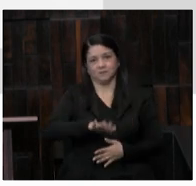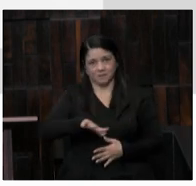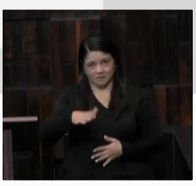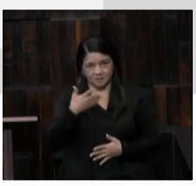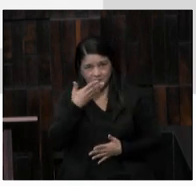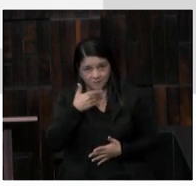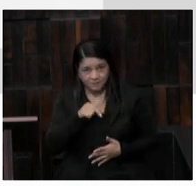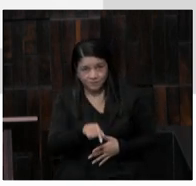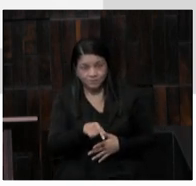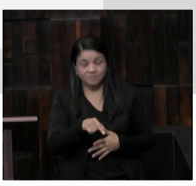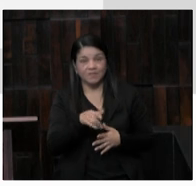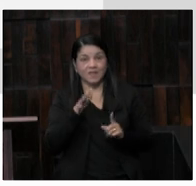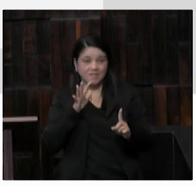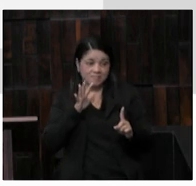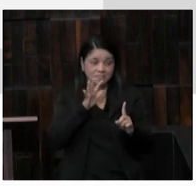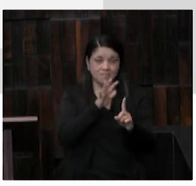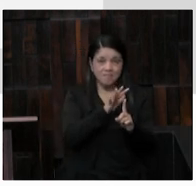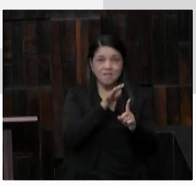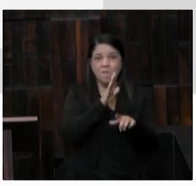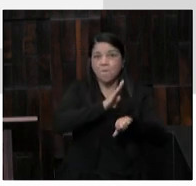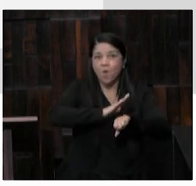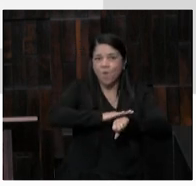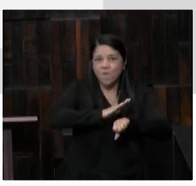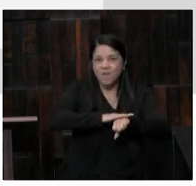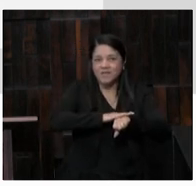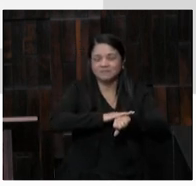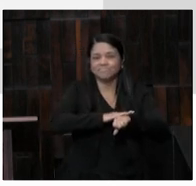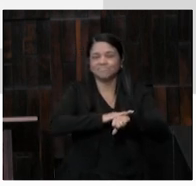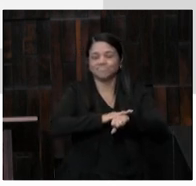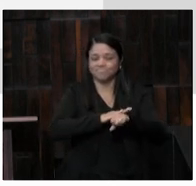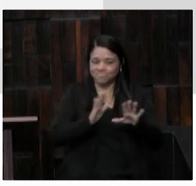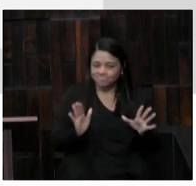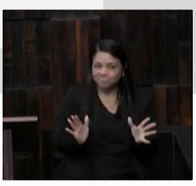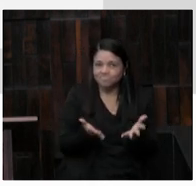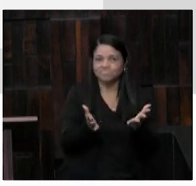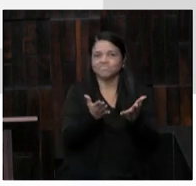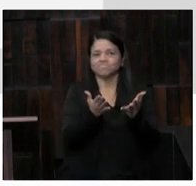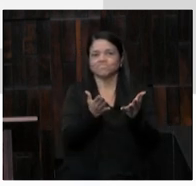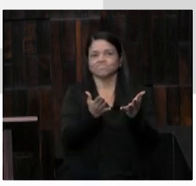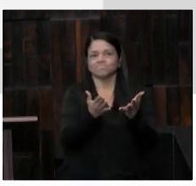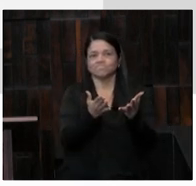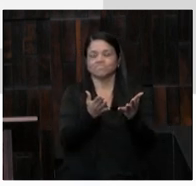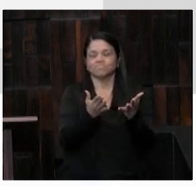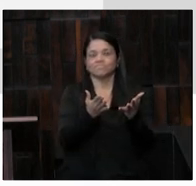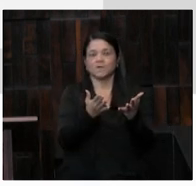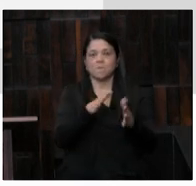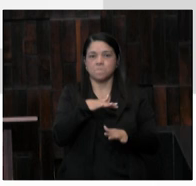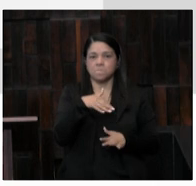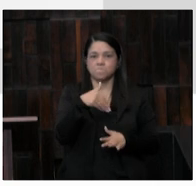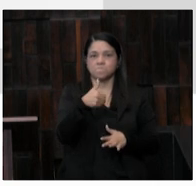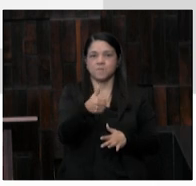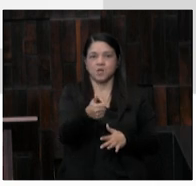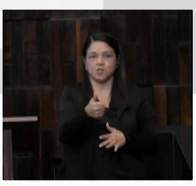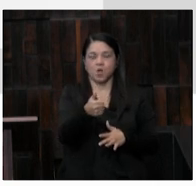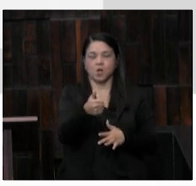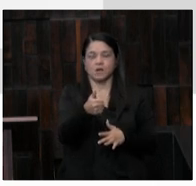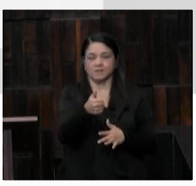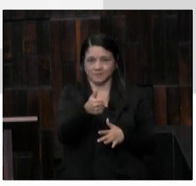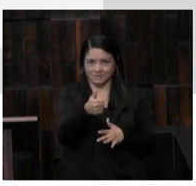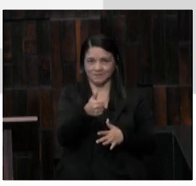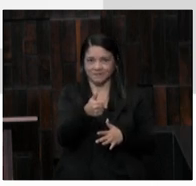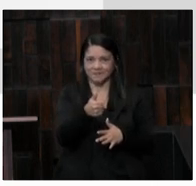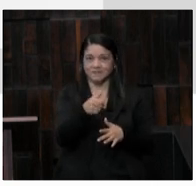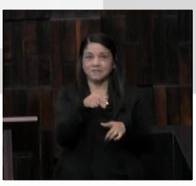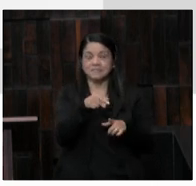interferir nesse momento, eu estou favorecendo com que essas crianças possam ter melhoras da sintomatologia e que